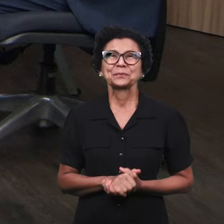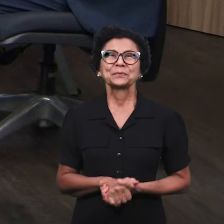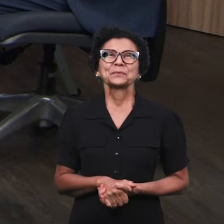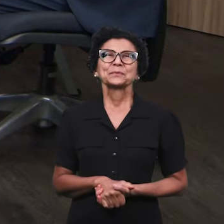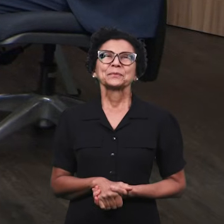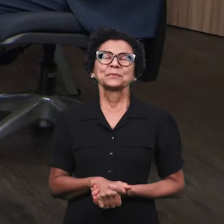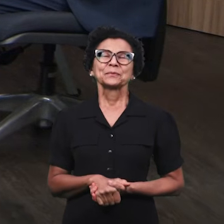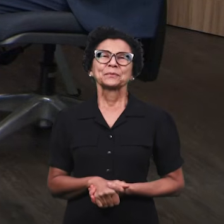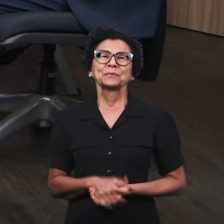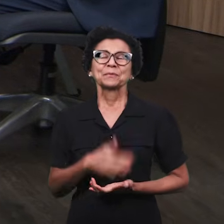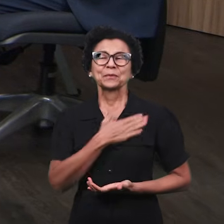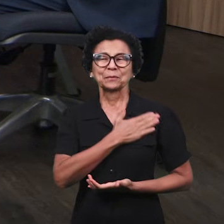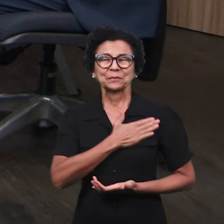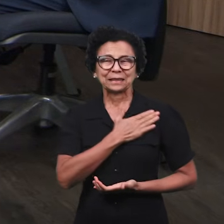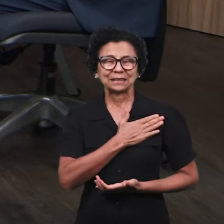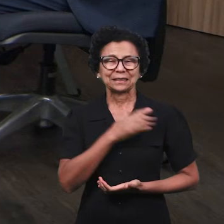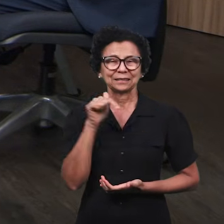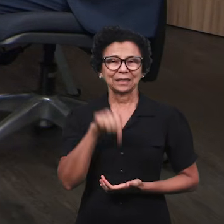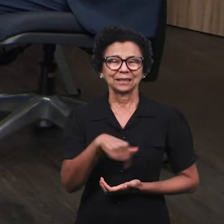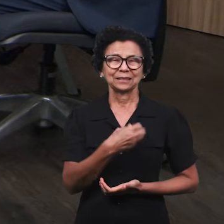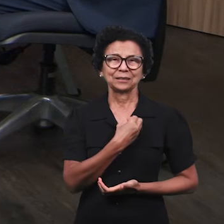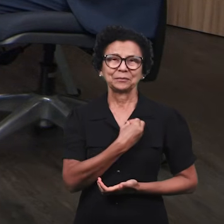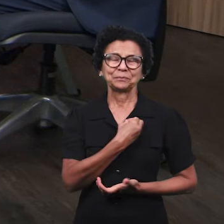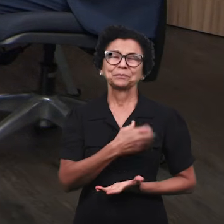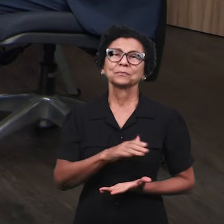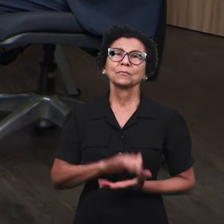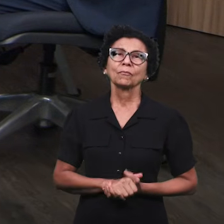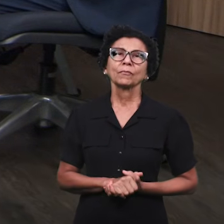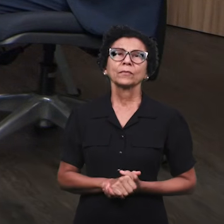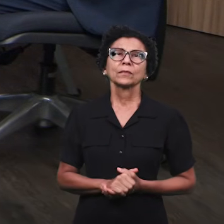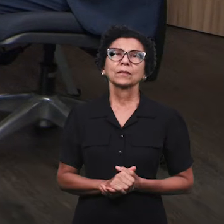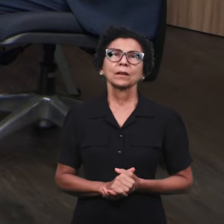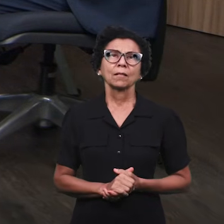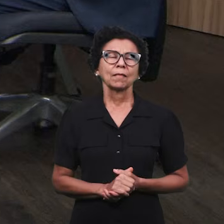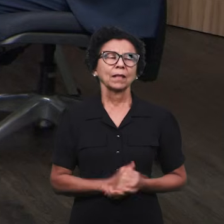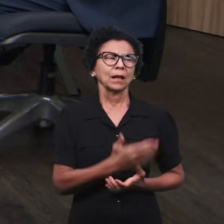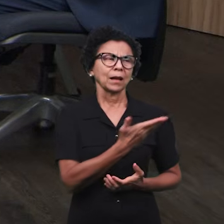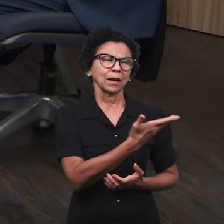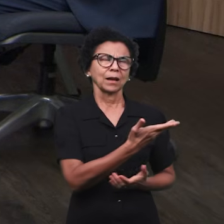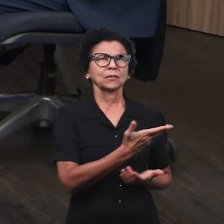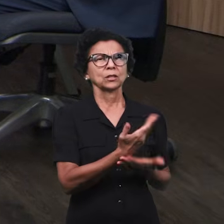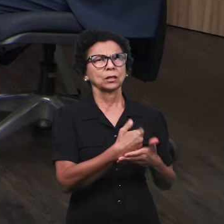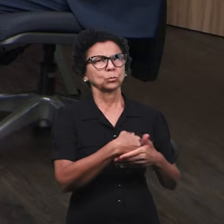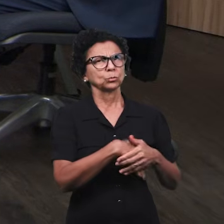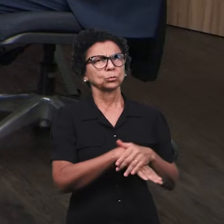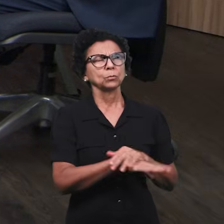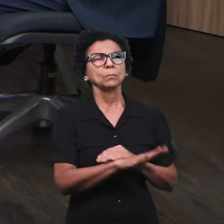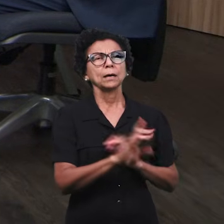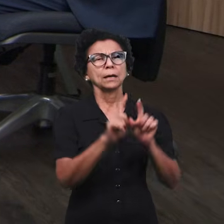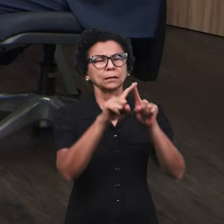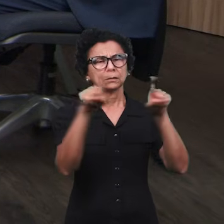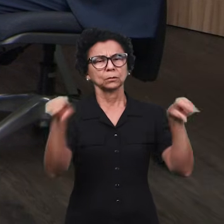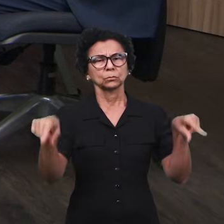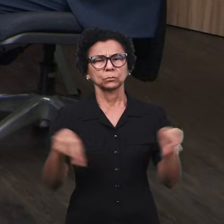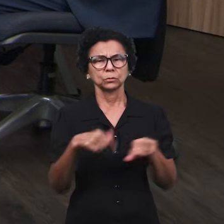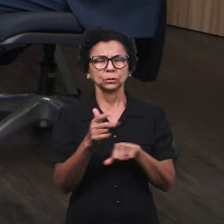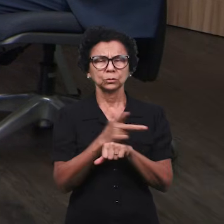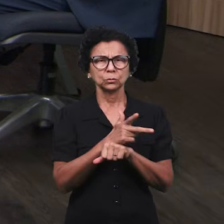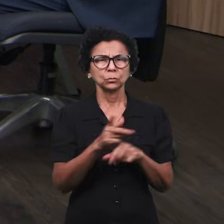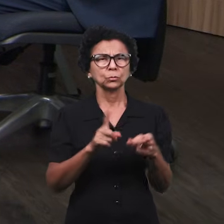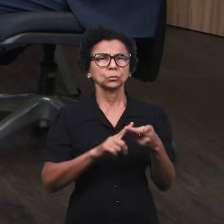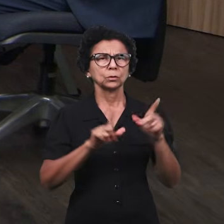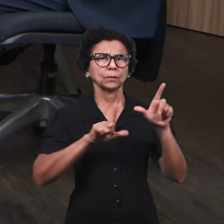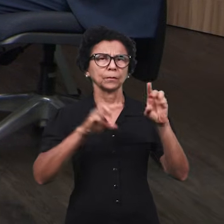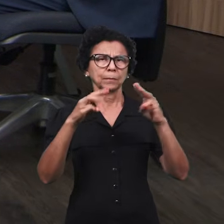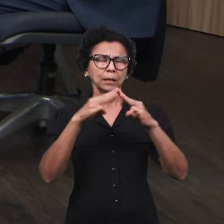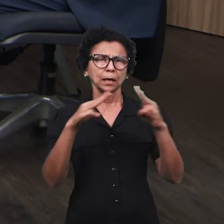aqui bem. com vocês. Hoje a gente tem como convidada uma pessoa que está acostumada com esse estúdio, está acostumada com a TV Manaim, está acostumada com